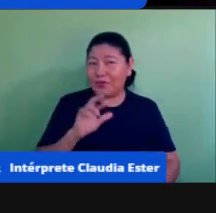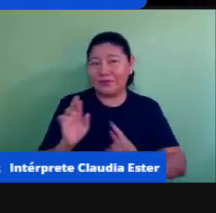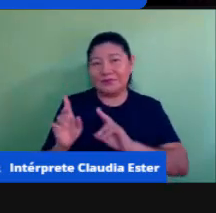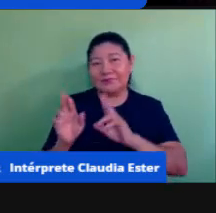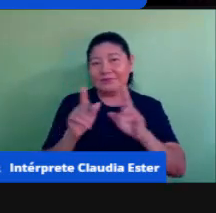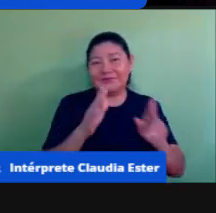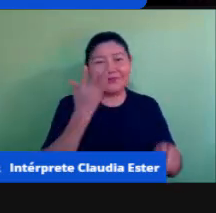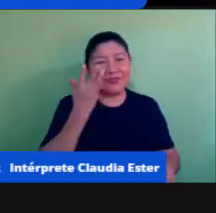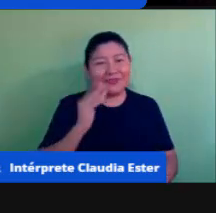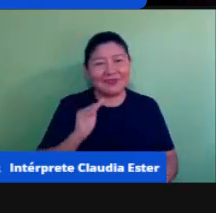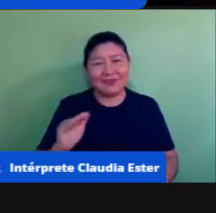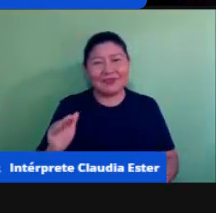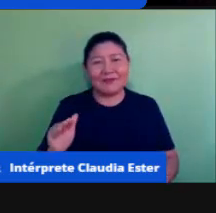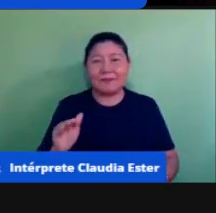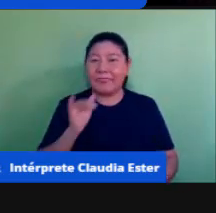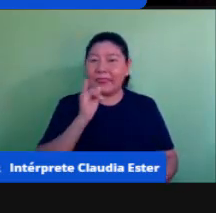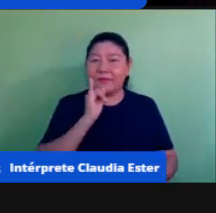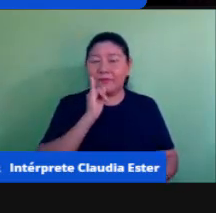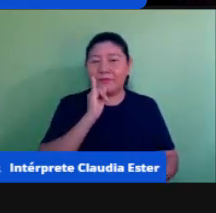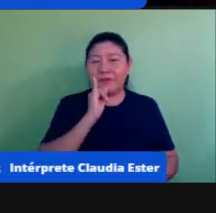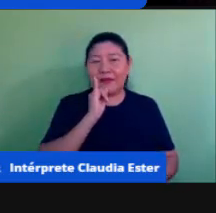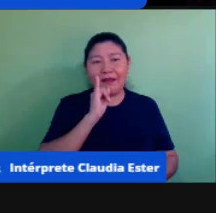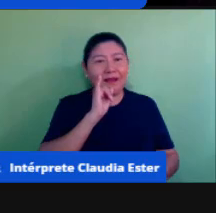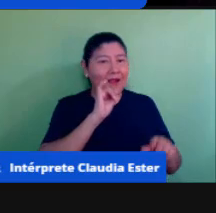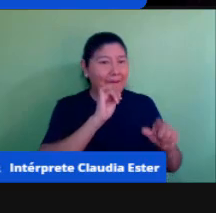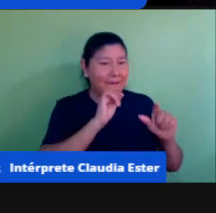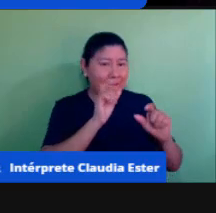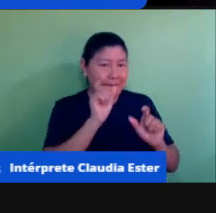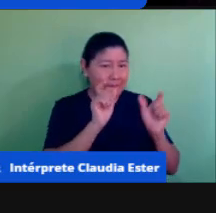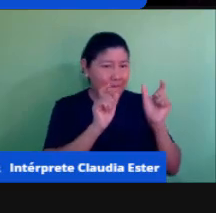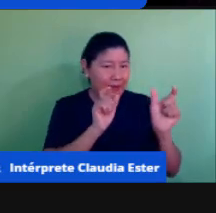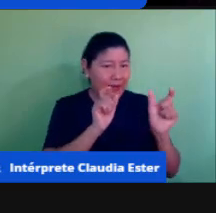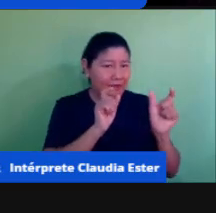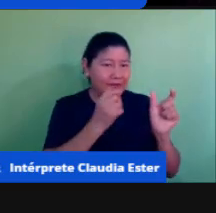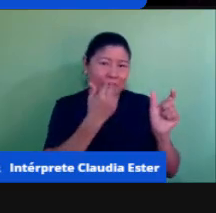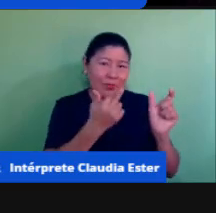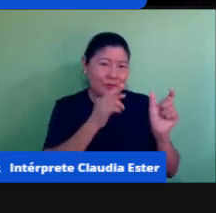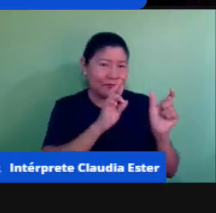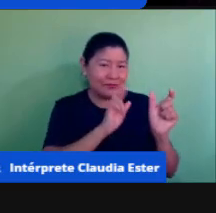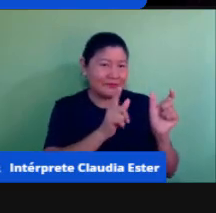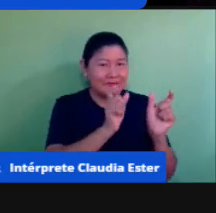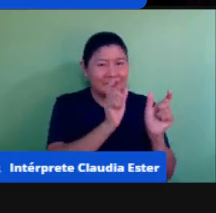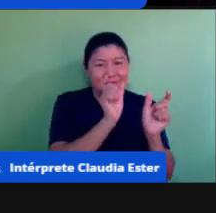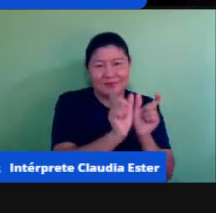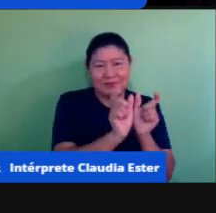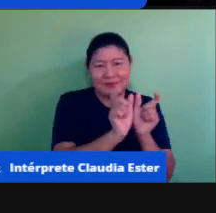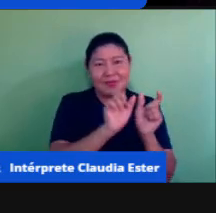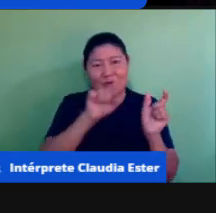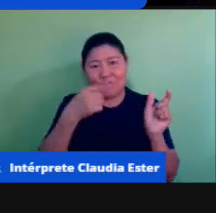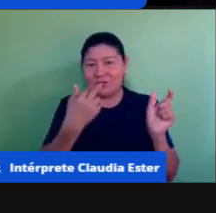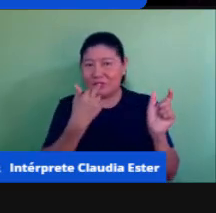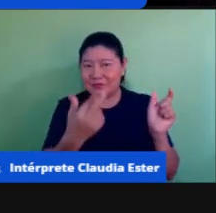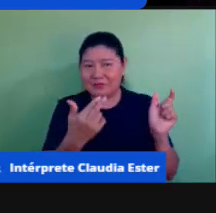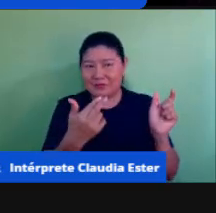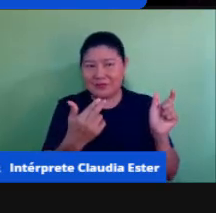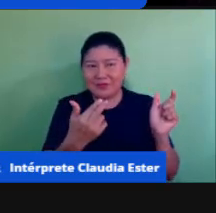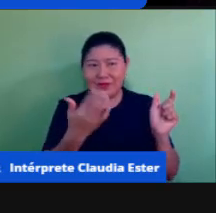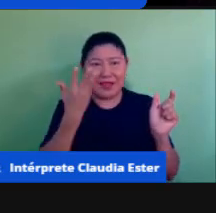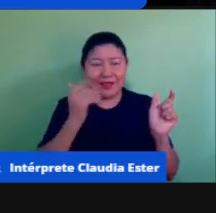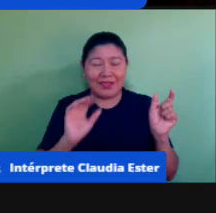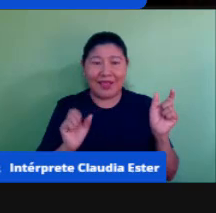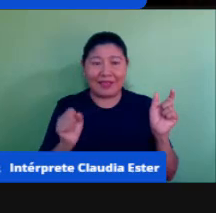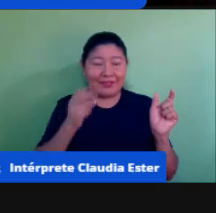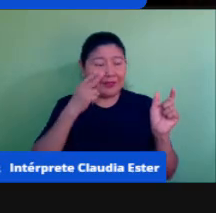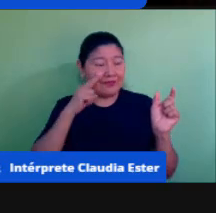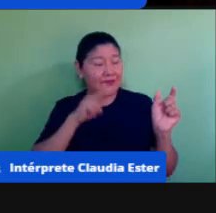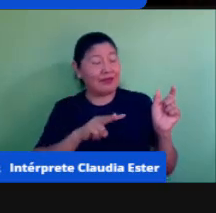coloca uma palavrinha, um inicial de cada palavra de uma cor. Fica muito legal, né? Chama a atenção do aluno. A